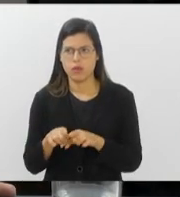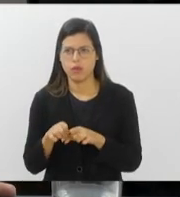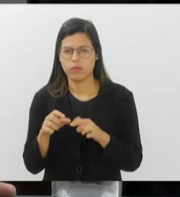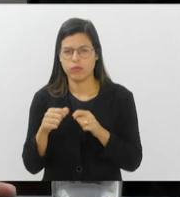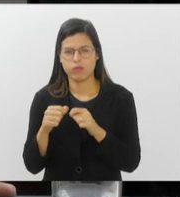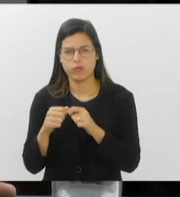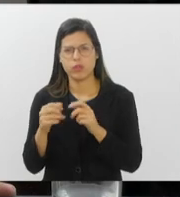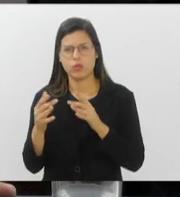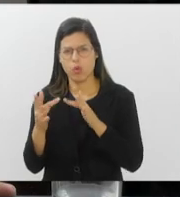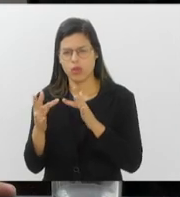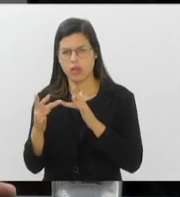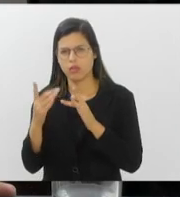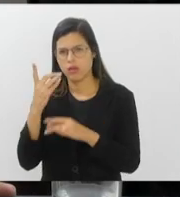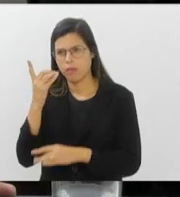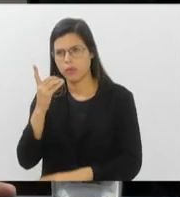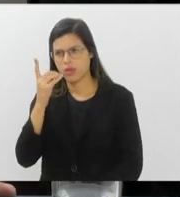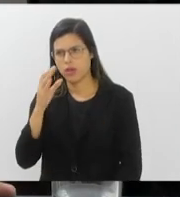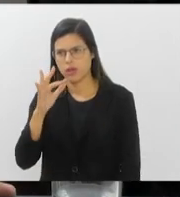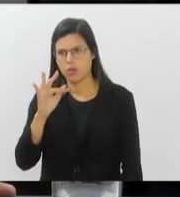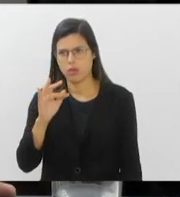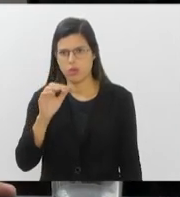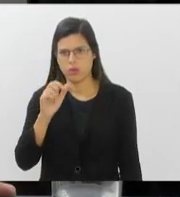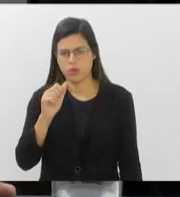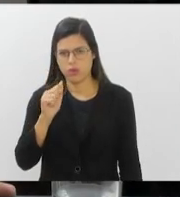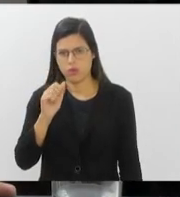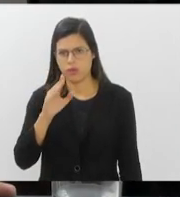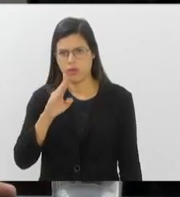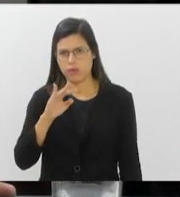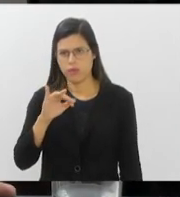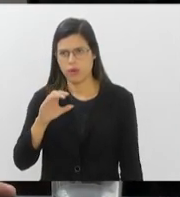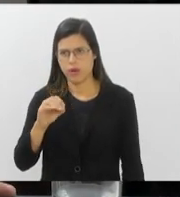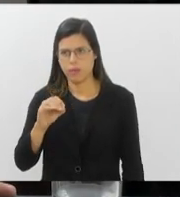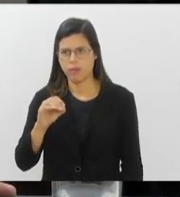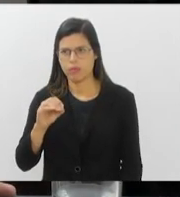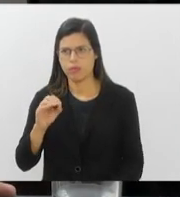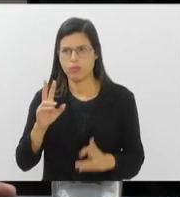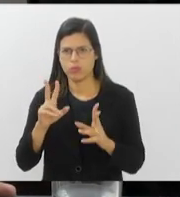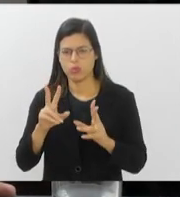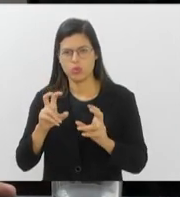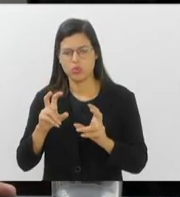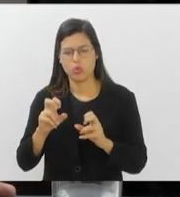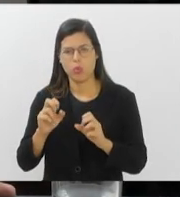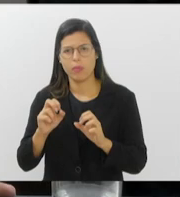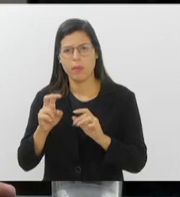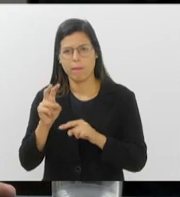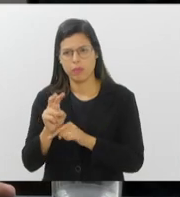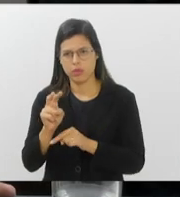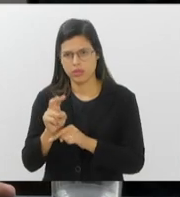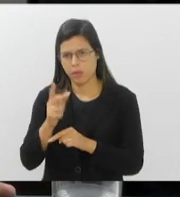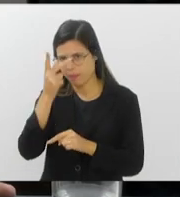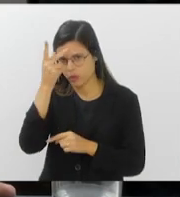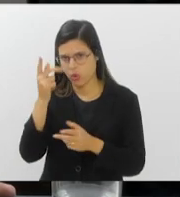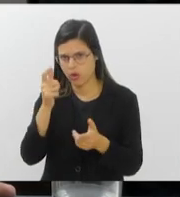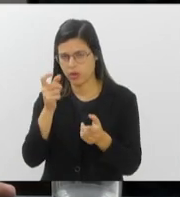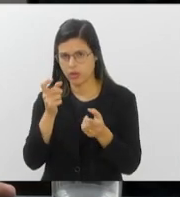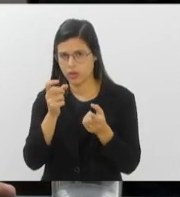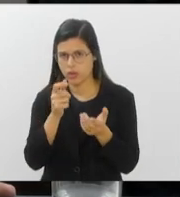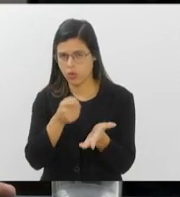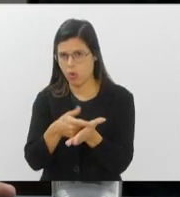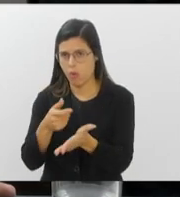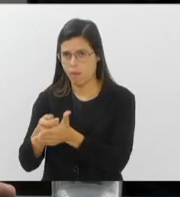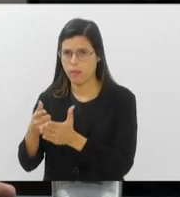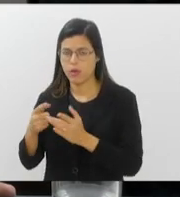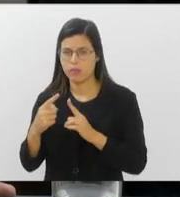Silva, Defesa do Consumidor, aproximadamente um ano atrás, que estourou o prazo